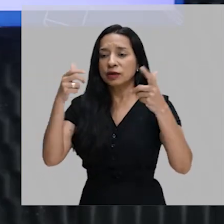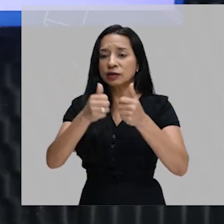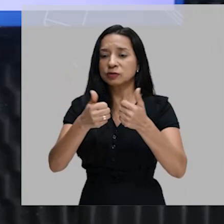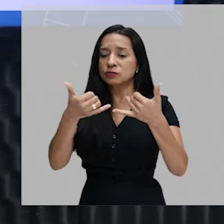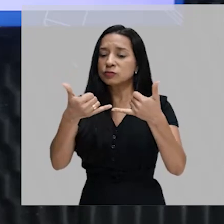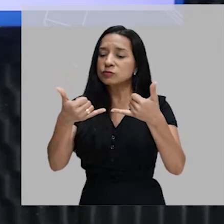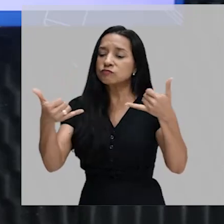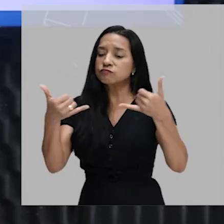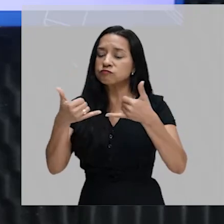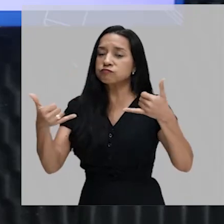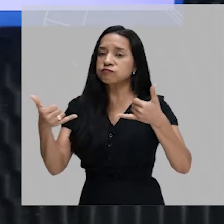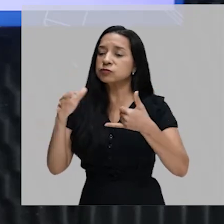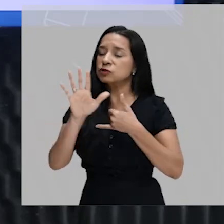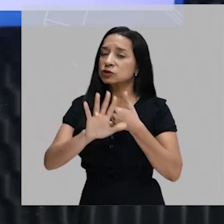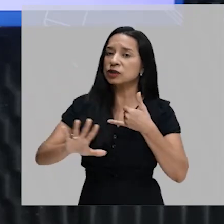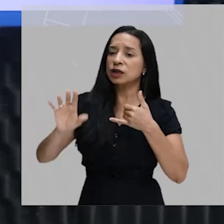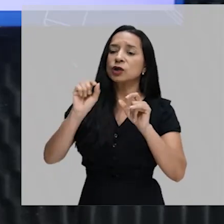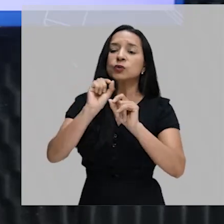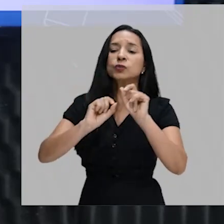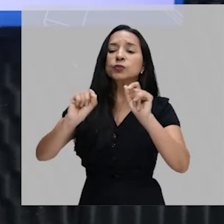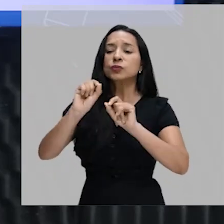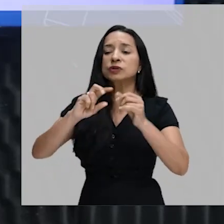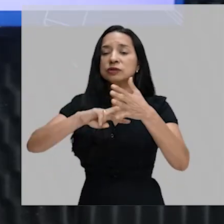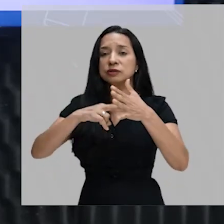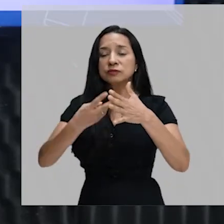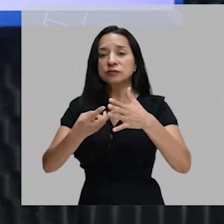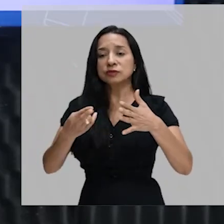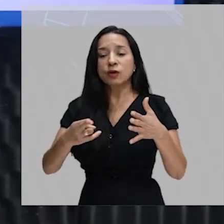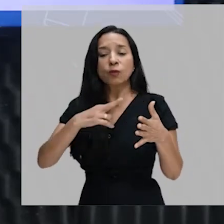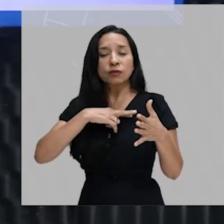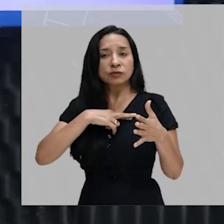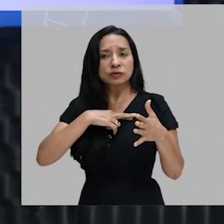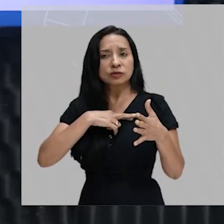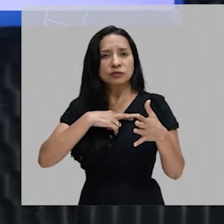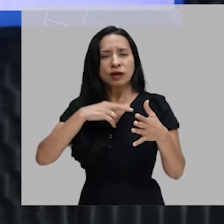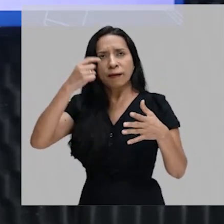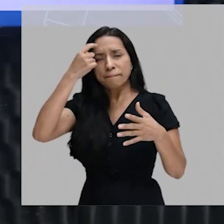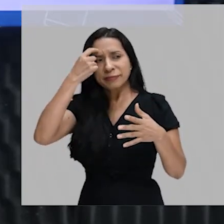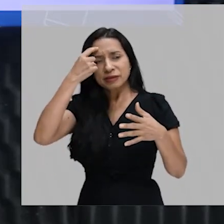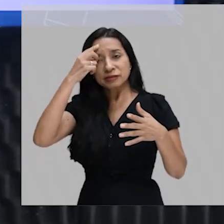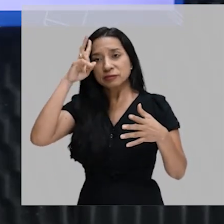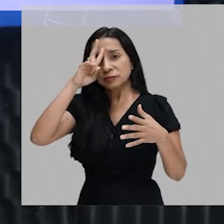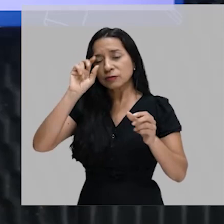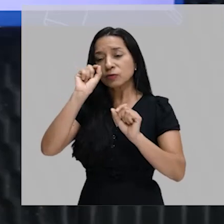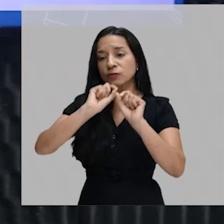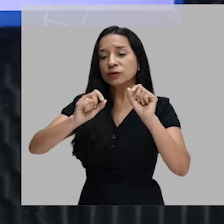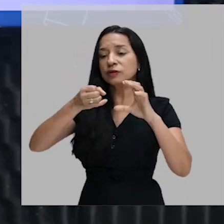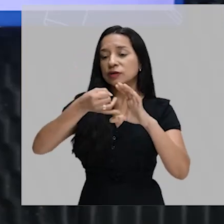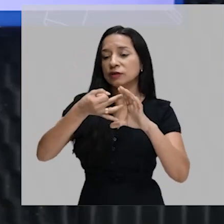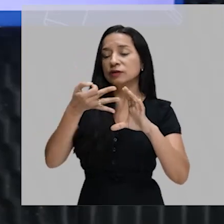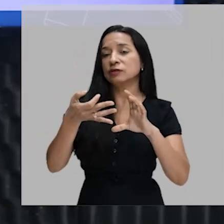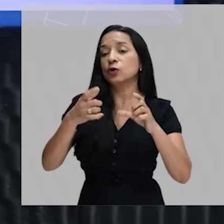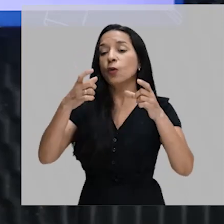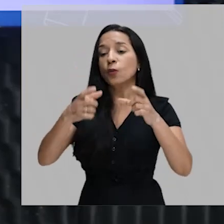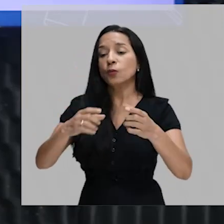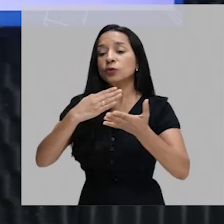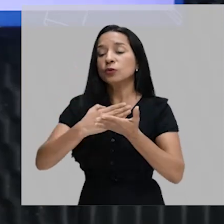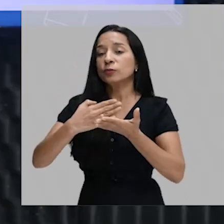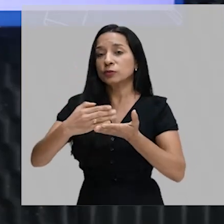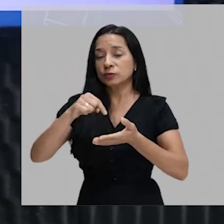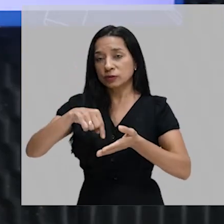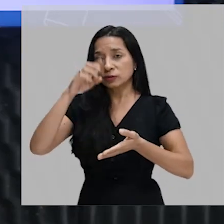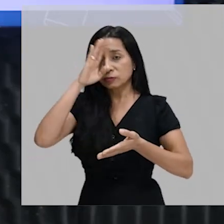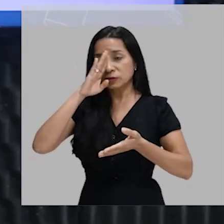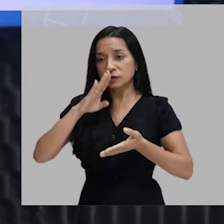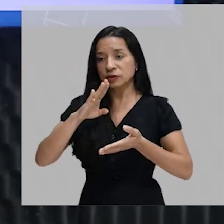o romantismo. Aí você vai onde? Nas características, não é assim? Onde começou aqui no Brasil, qual